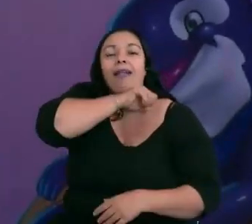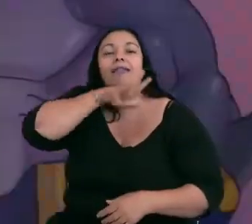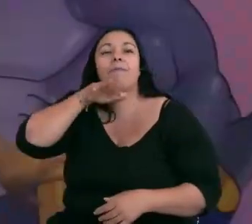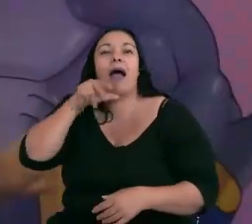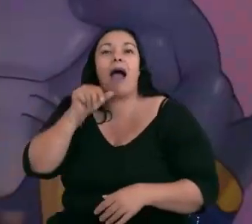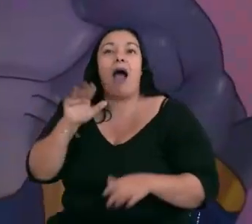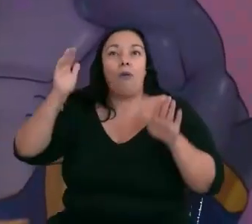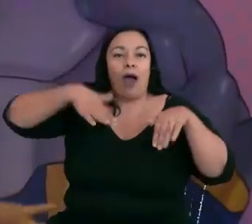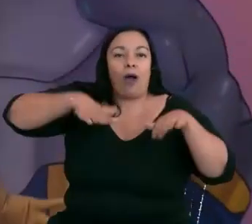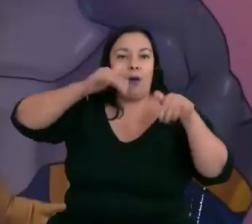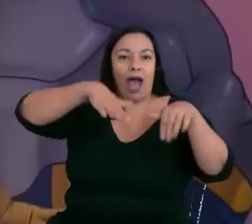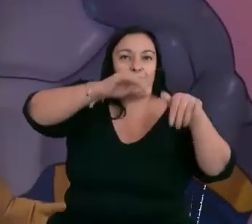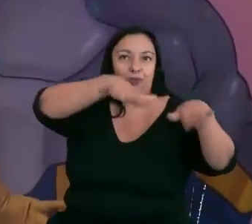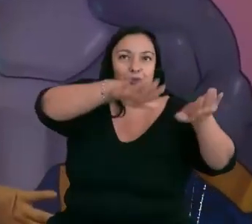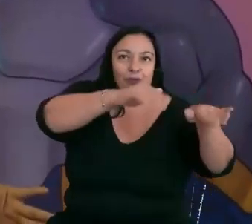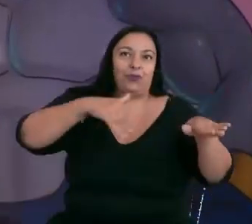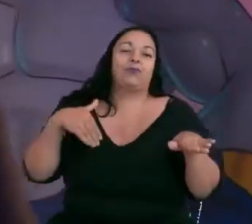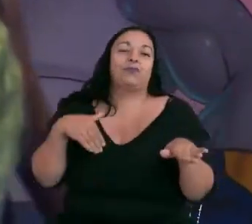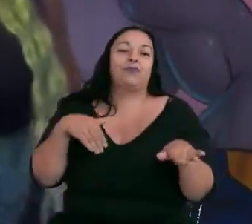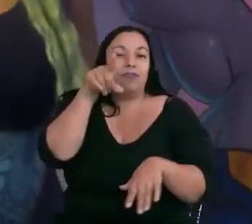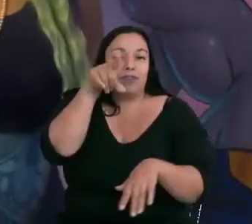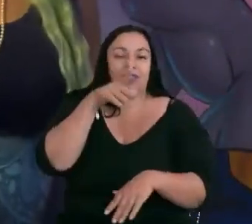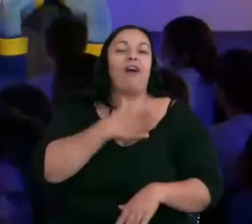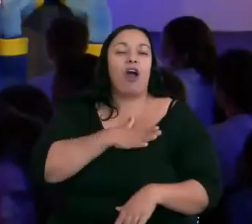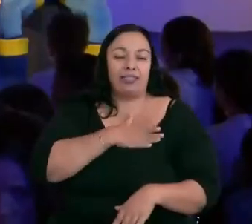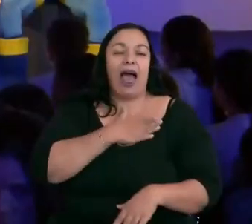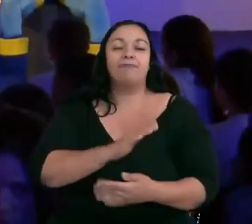Ah, vai mesmo, você vai gostar.